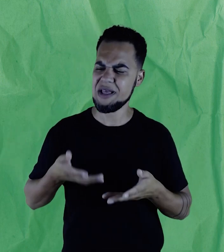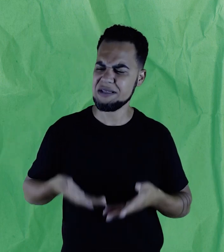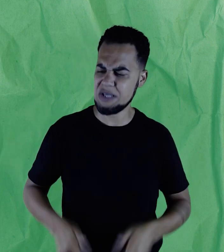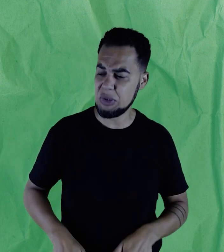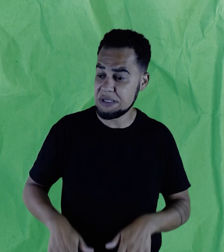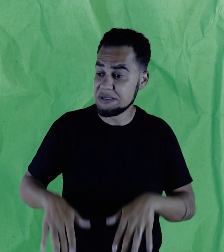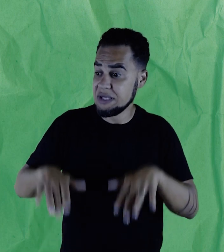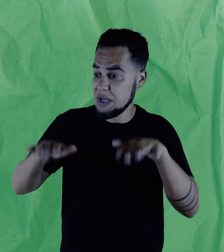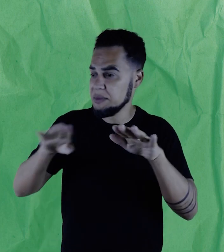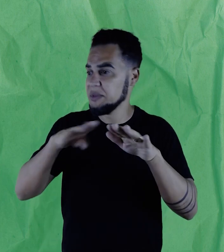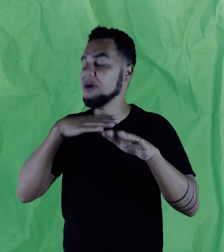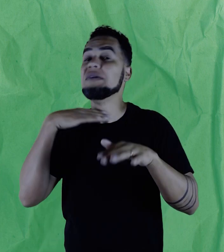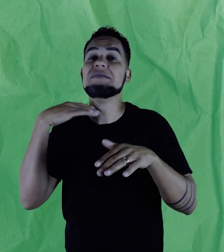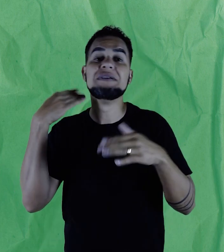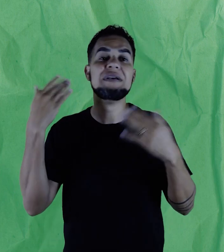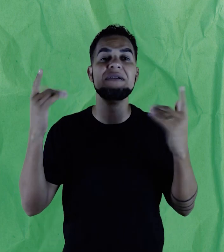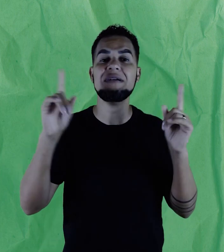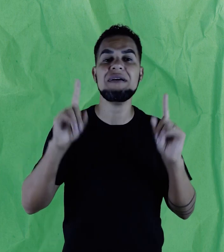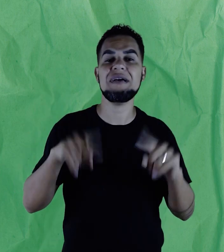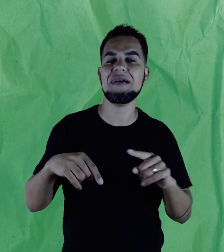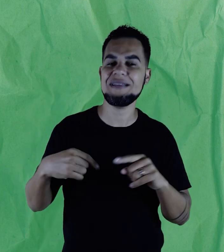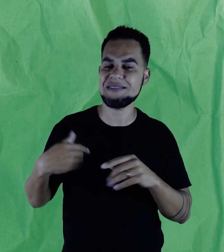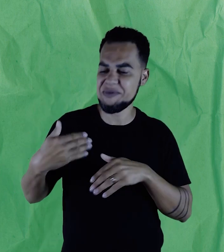morreu é uma